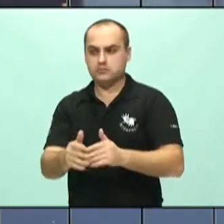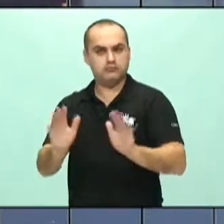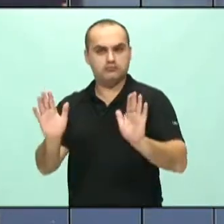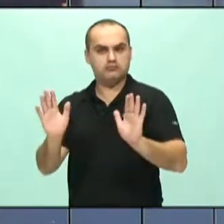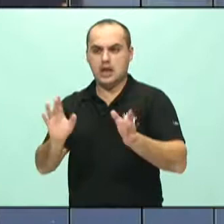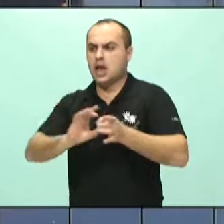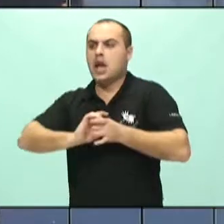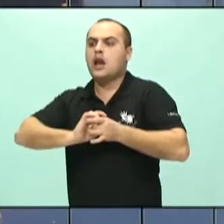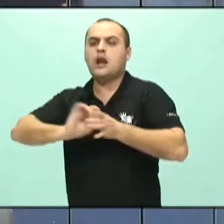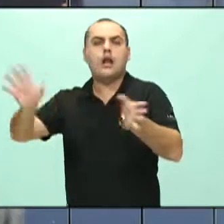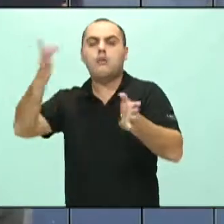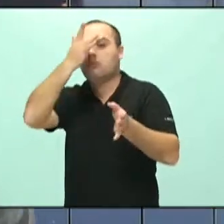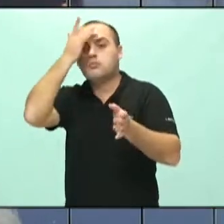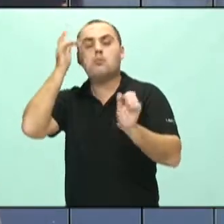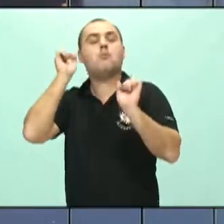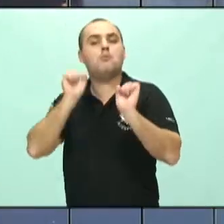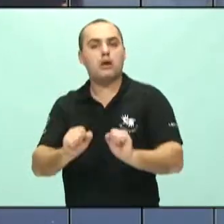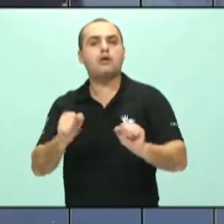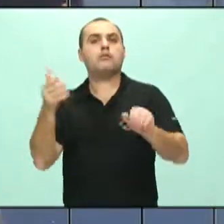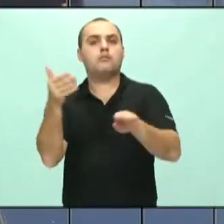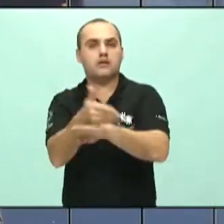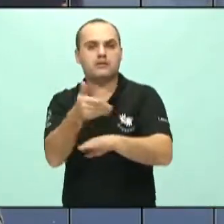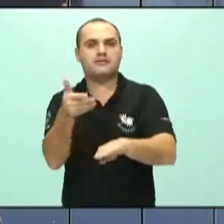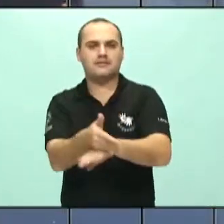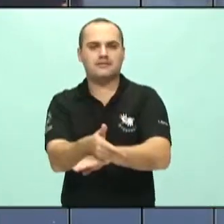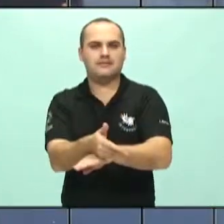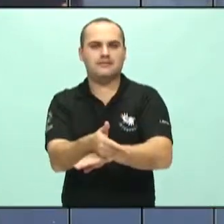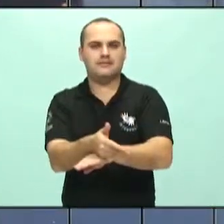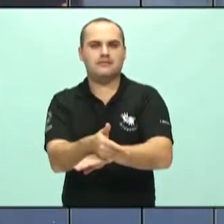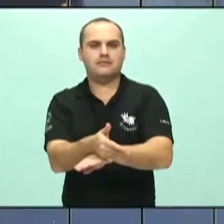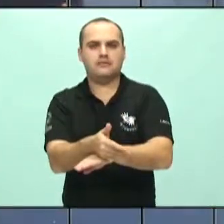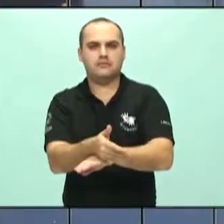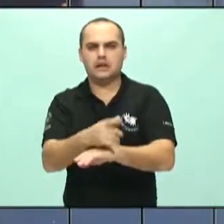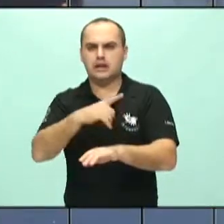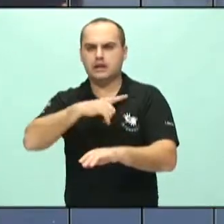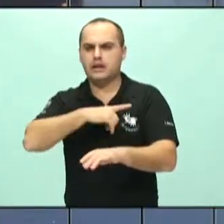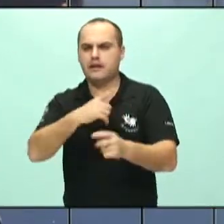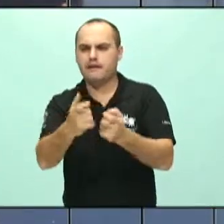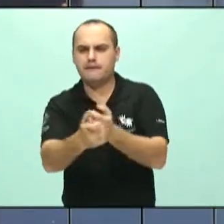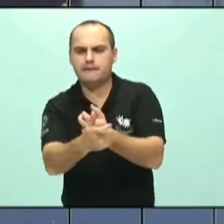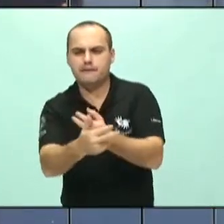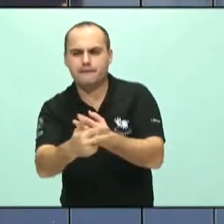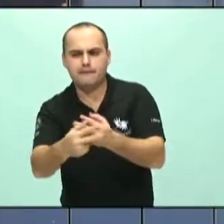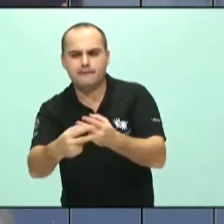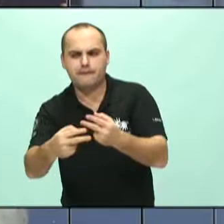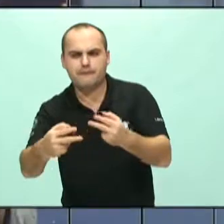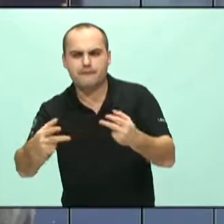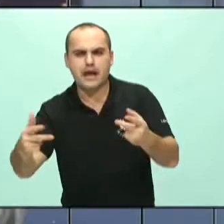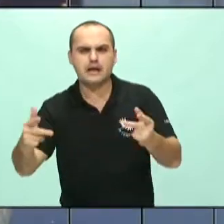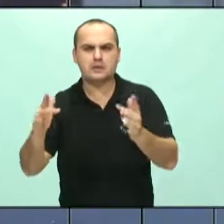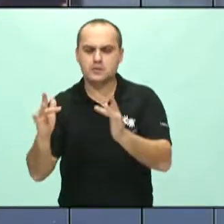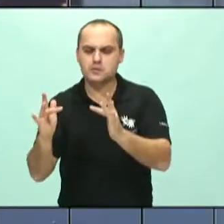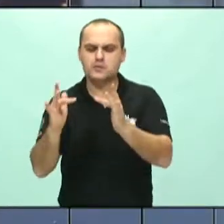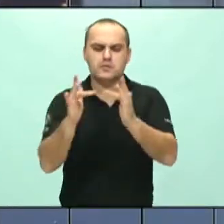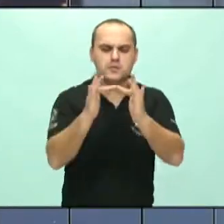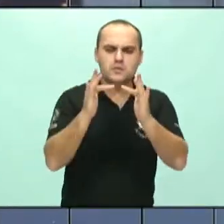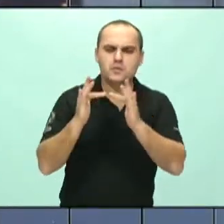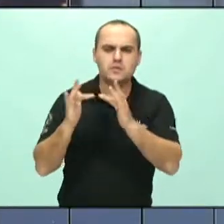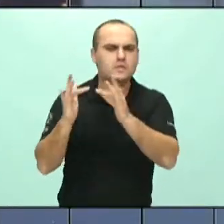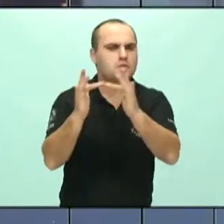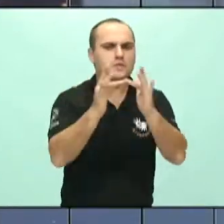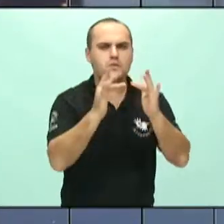por qualquer tipo de deficiência você também pode fazer. Então são várias lógicas e várias combinações e várias